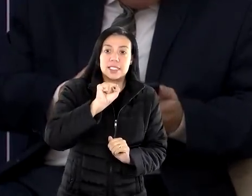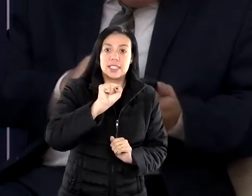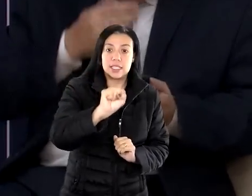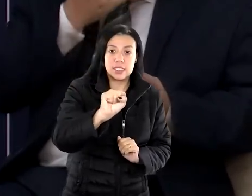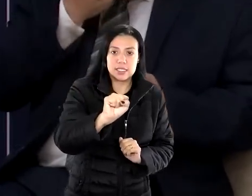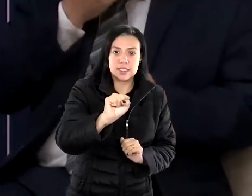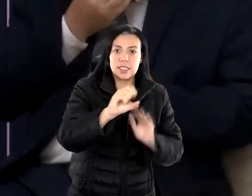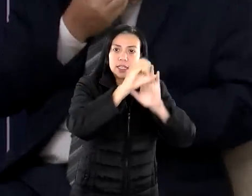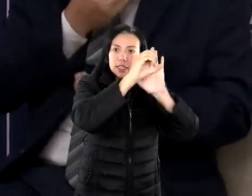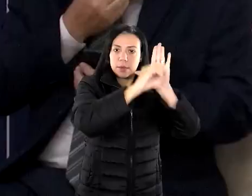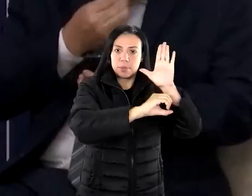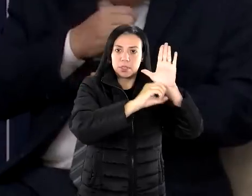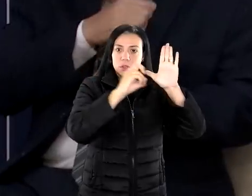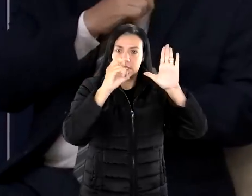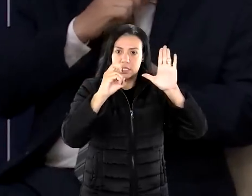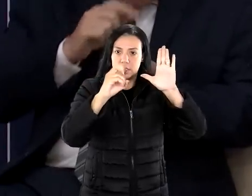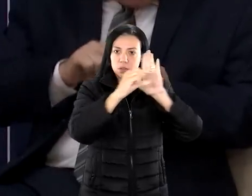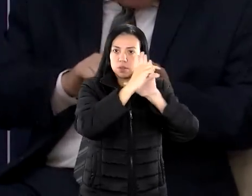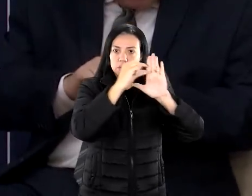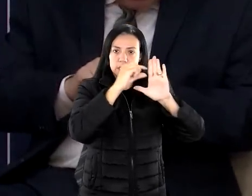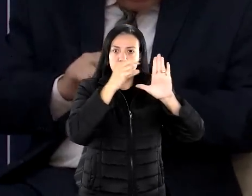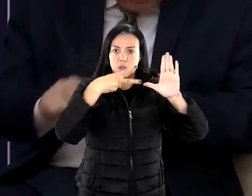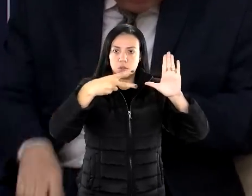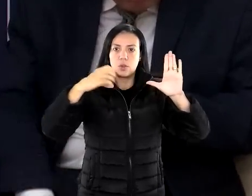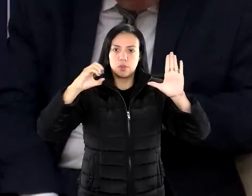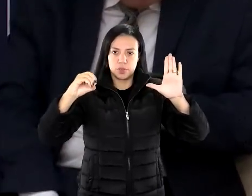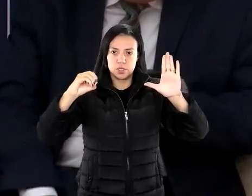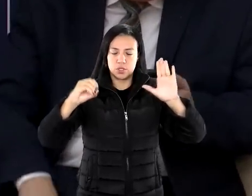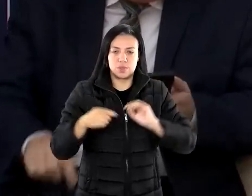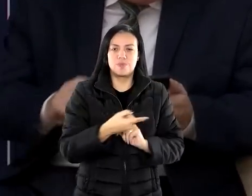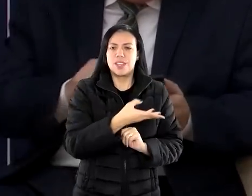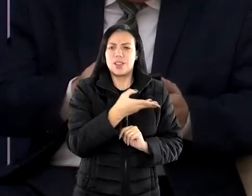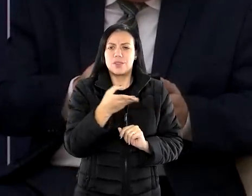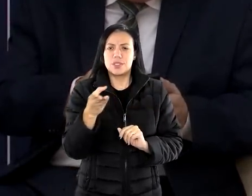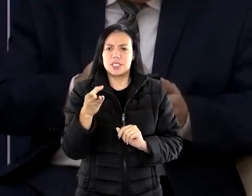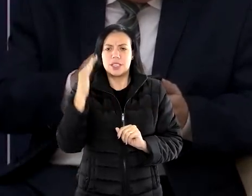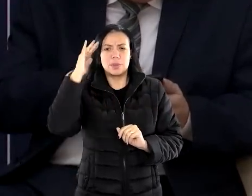Você que está ficando meio liberal, meio safadão.